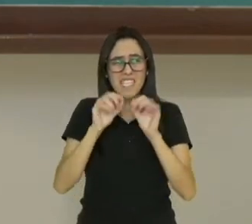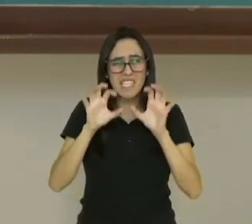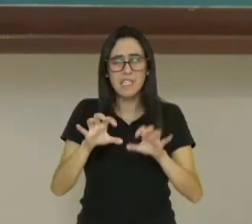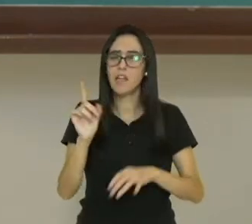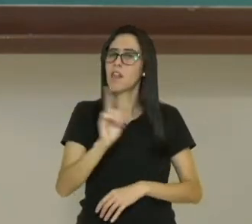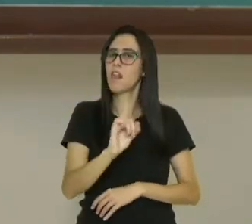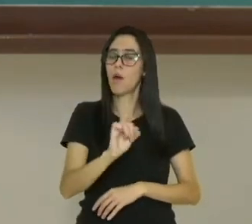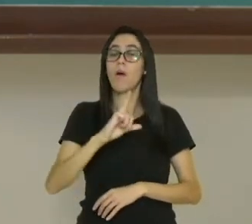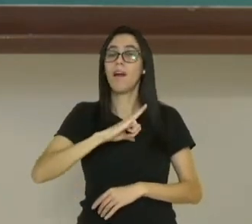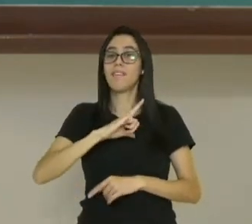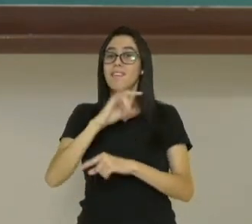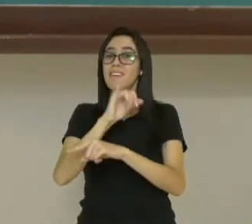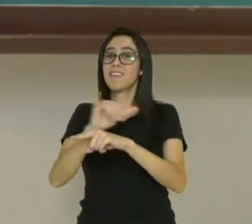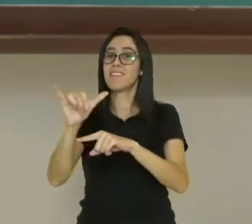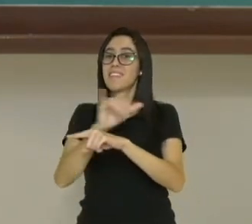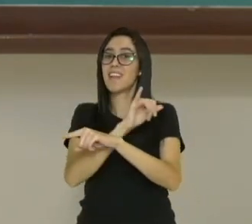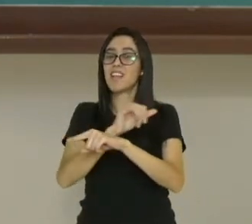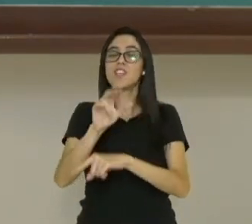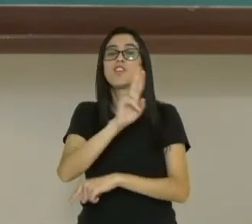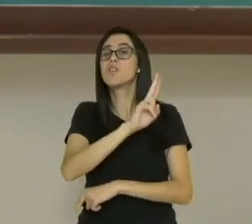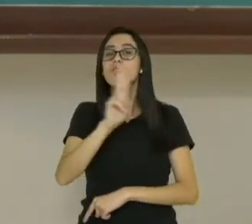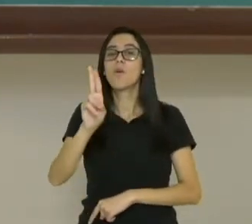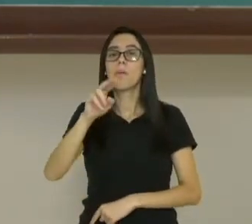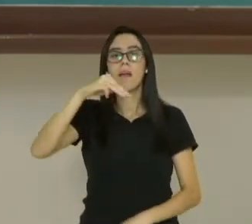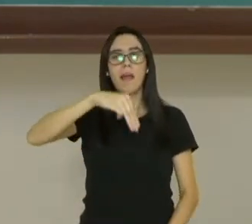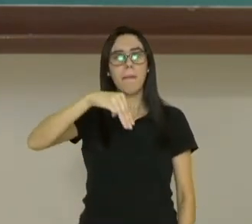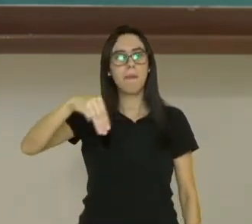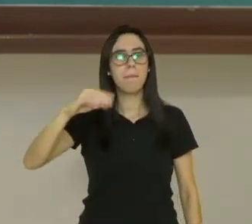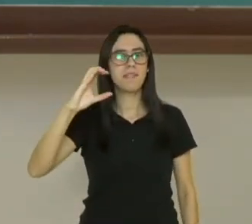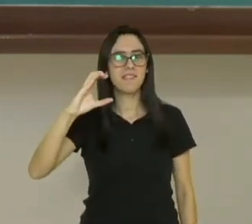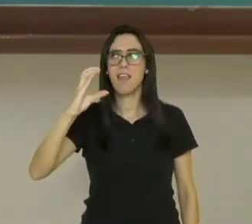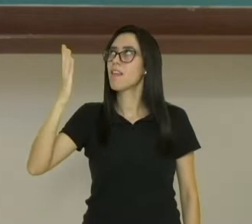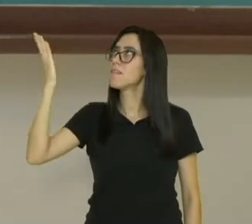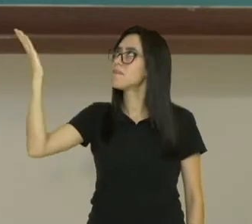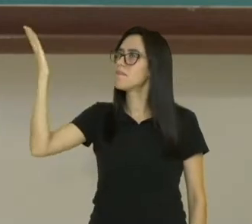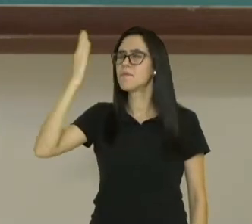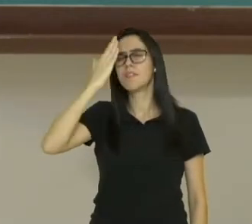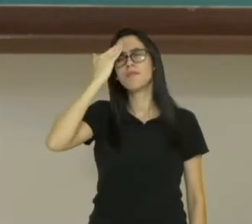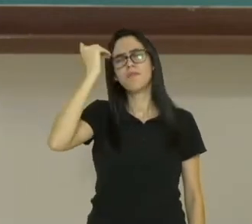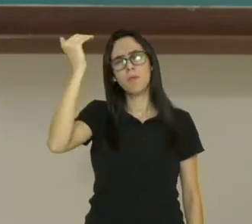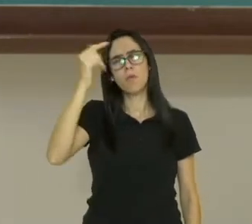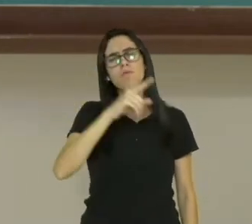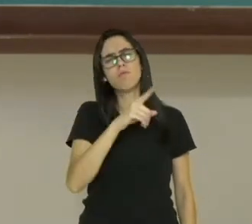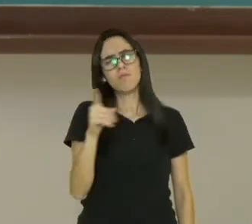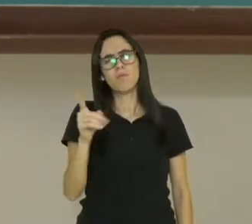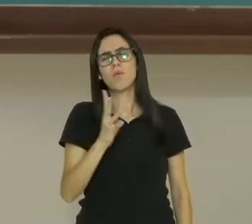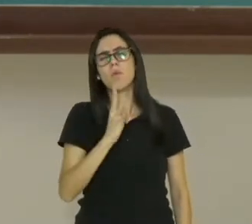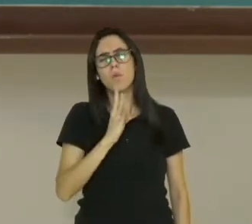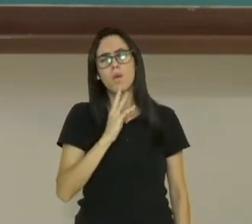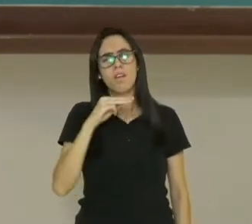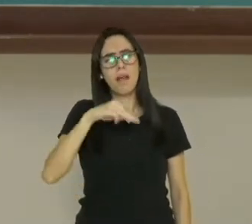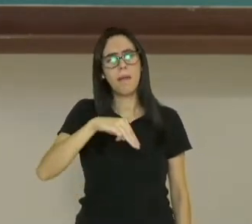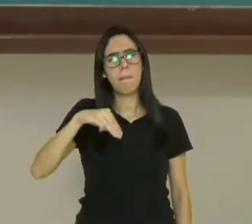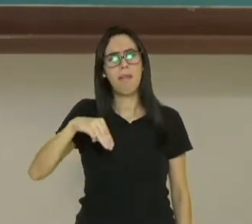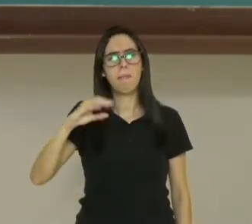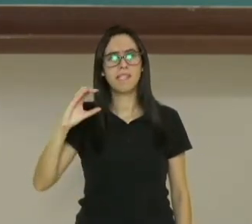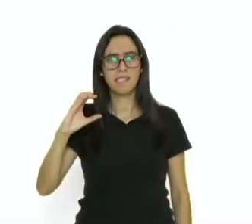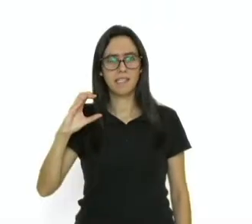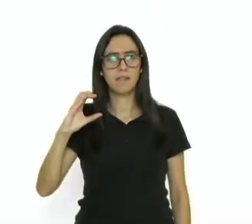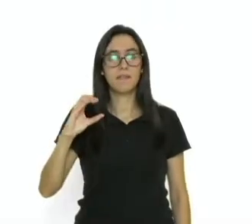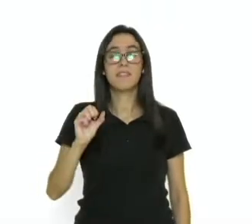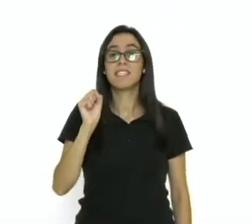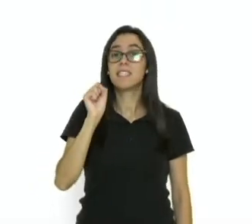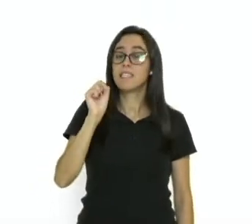que vocês conhecem, que é o chamado MMC, né? Famoso MMC. Olha lá. Sempre que